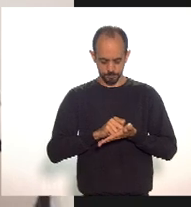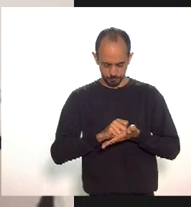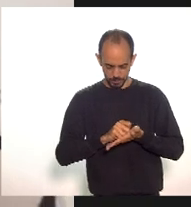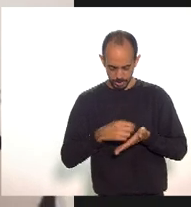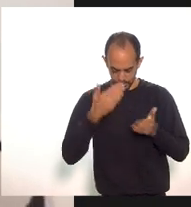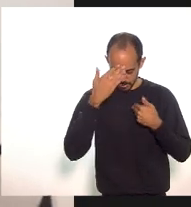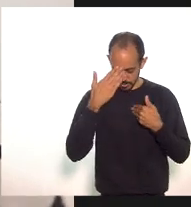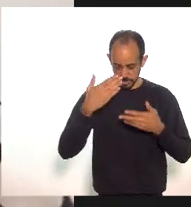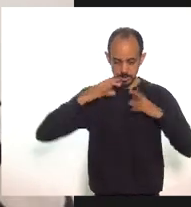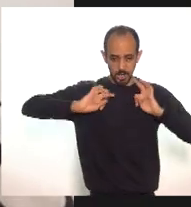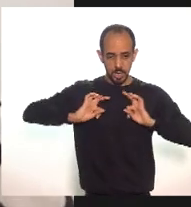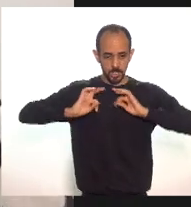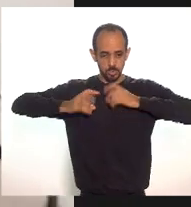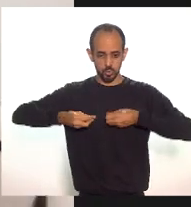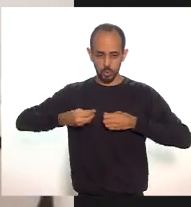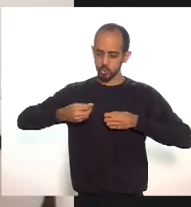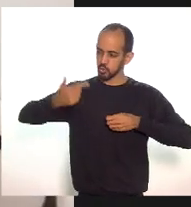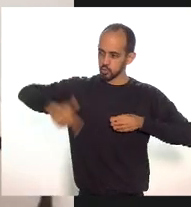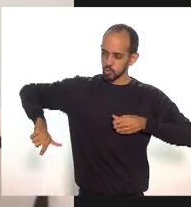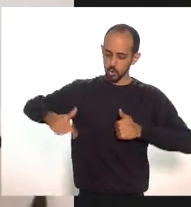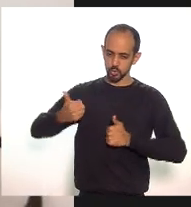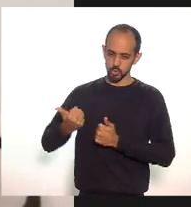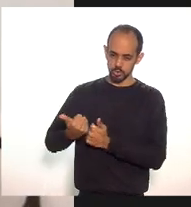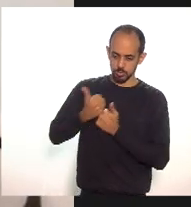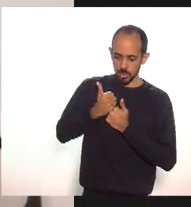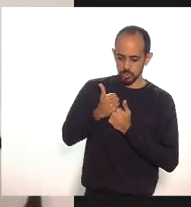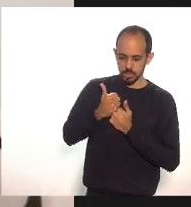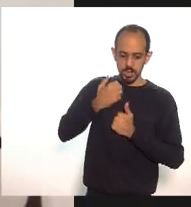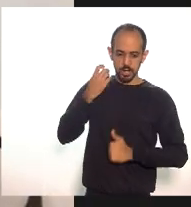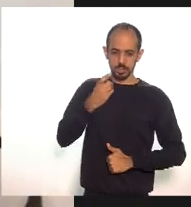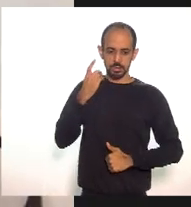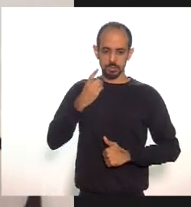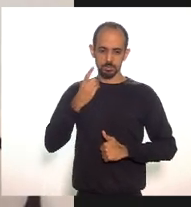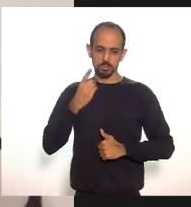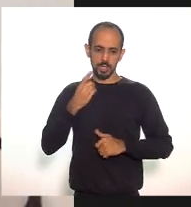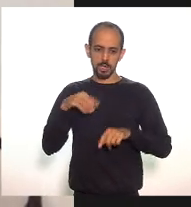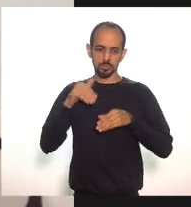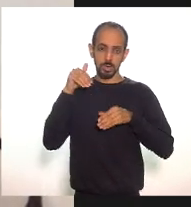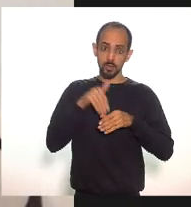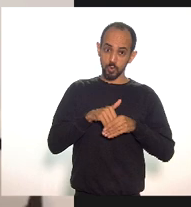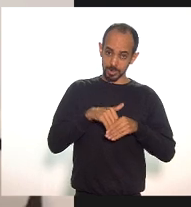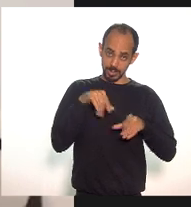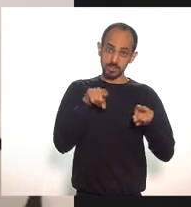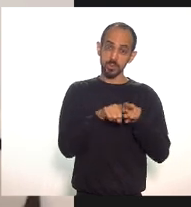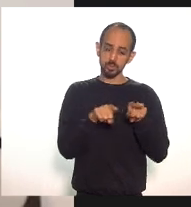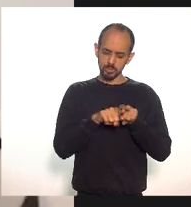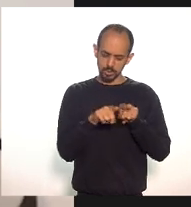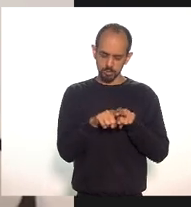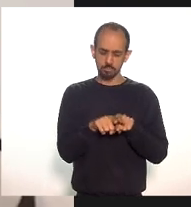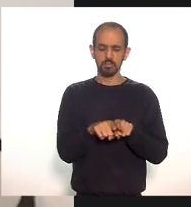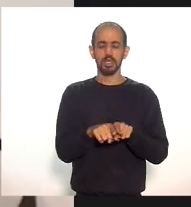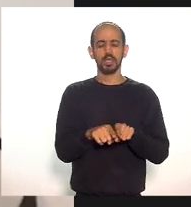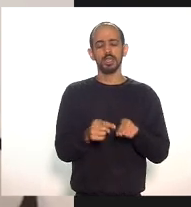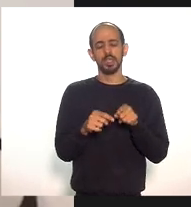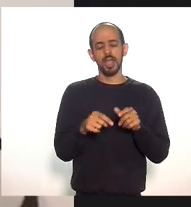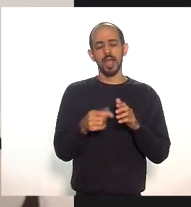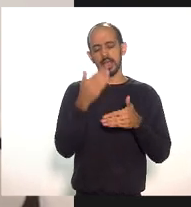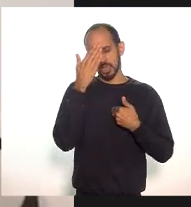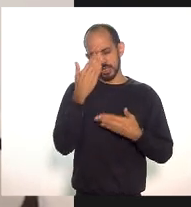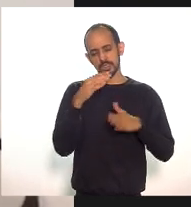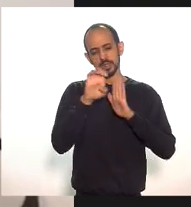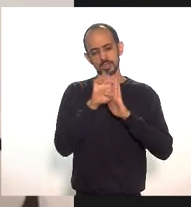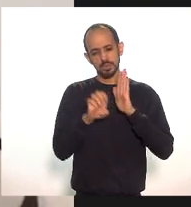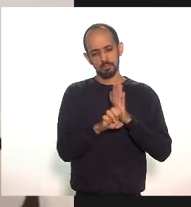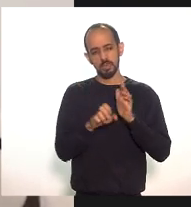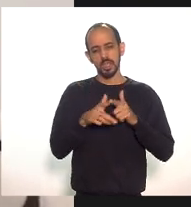agradecer a todos os nossos pares pela votação nesse projeto agradecer as emendas